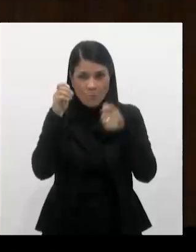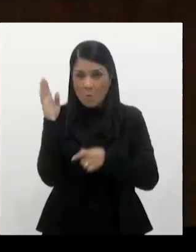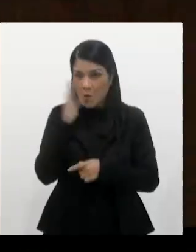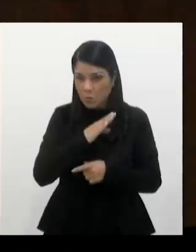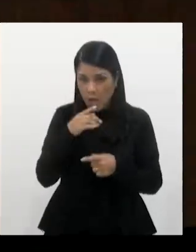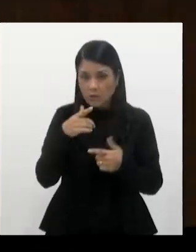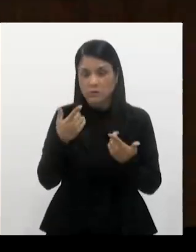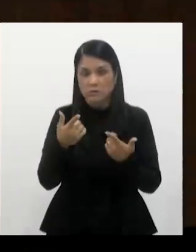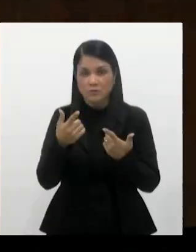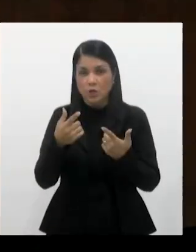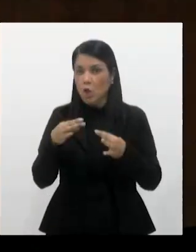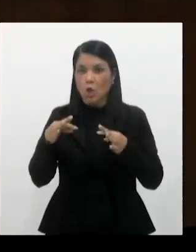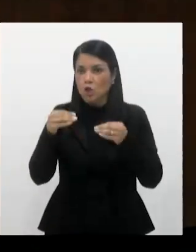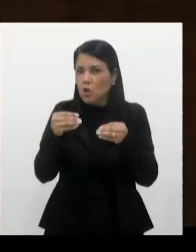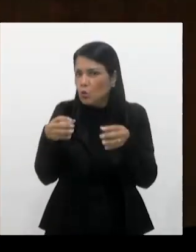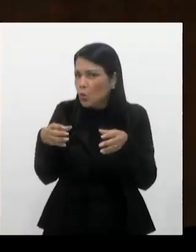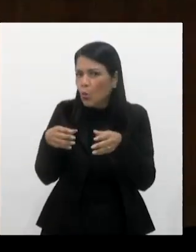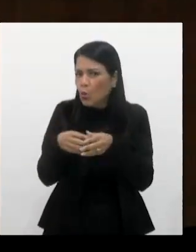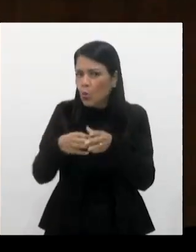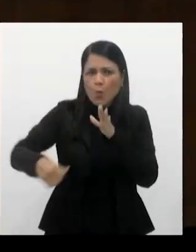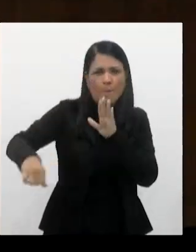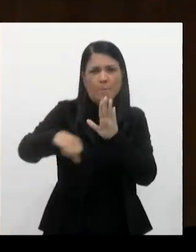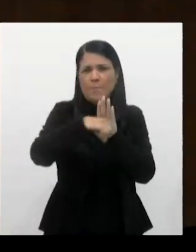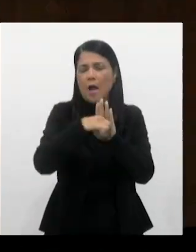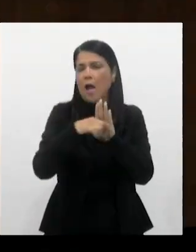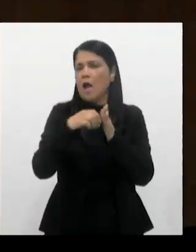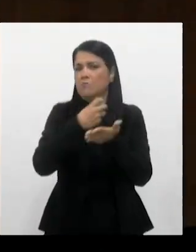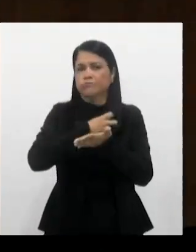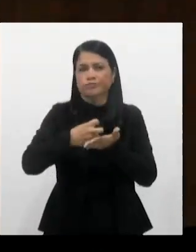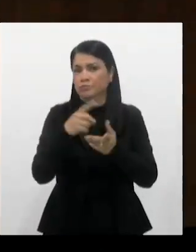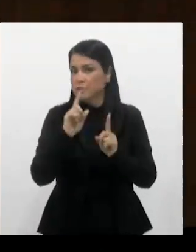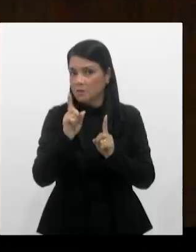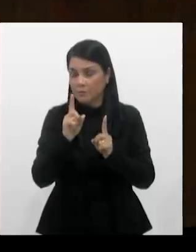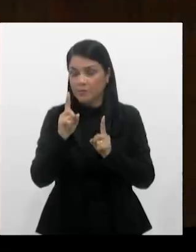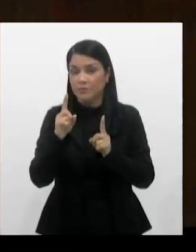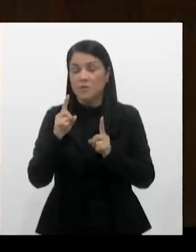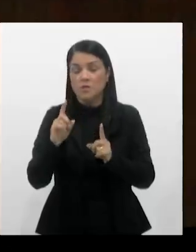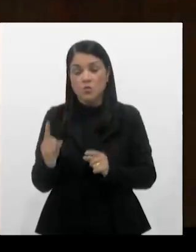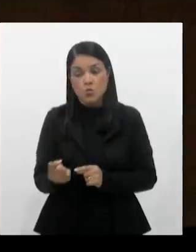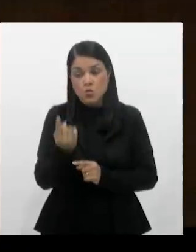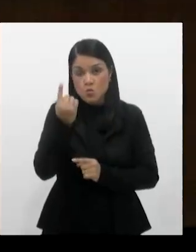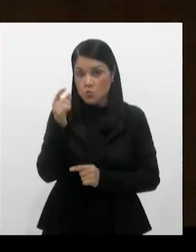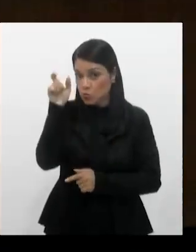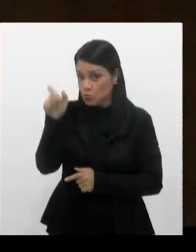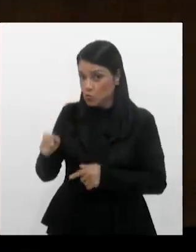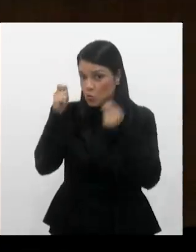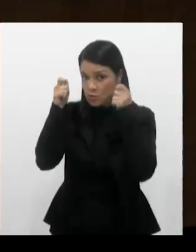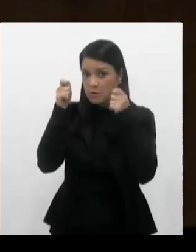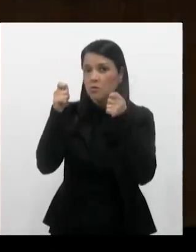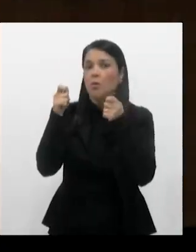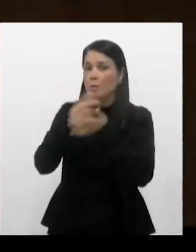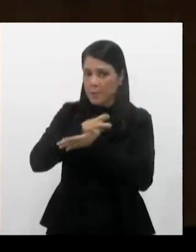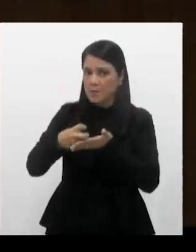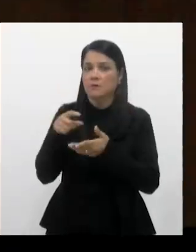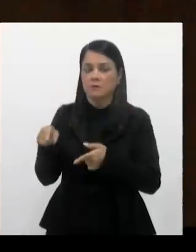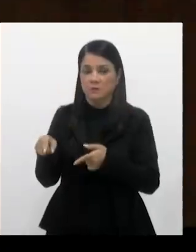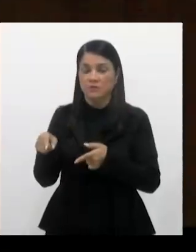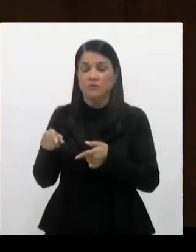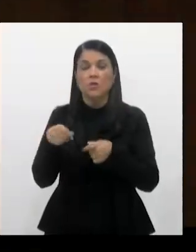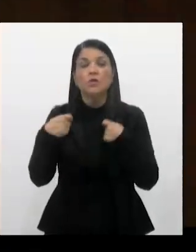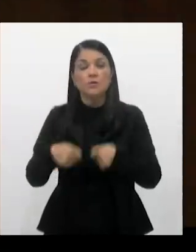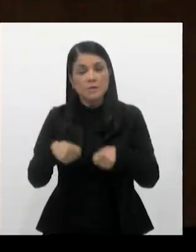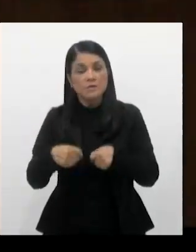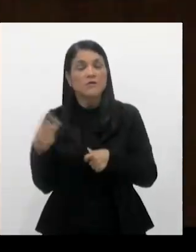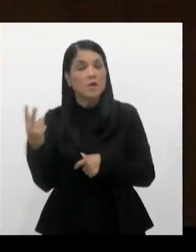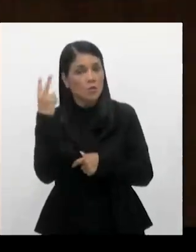é toda a torcida que deve ser criminalizada, e sim aquele específico. Então a gente tem que valorizar. O que é o